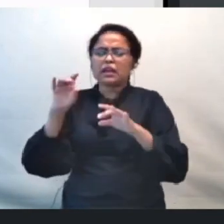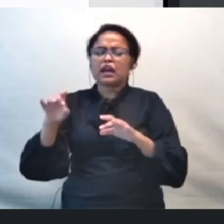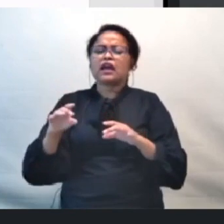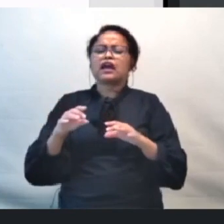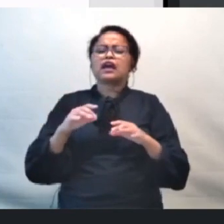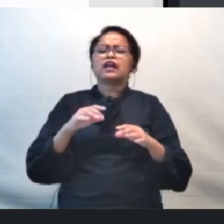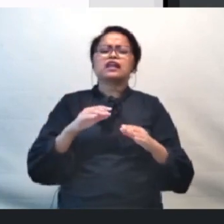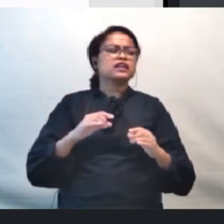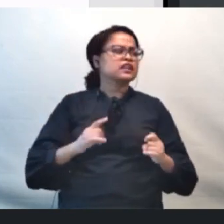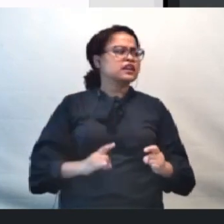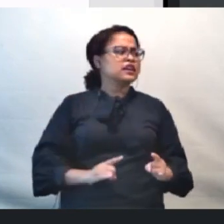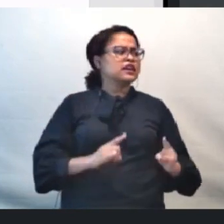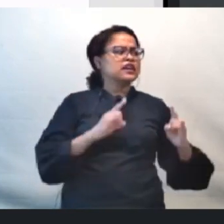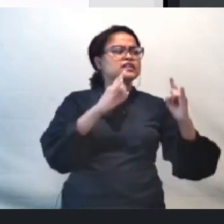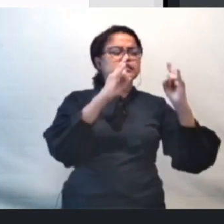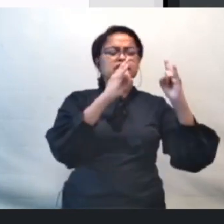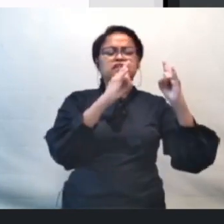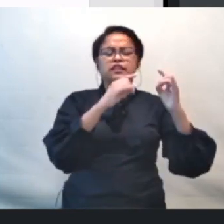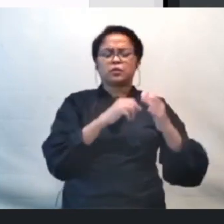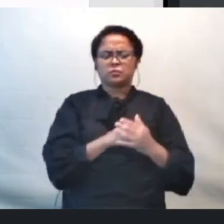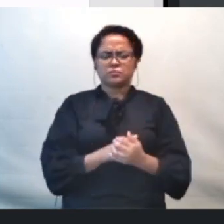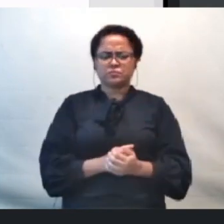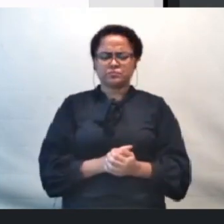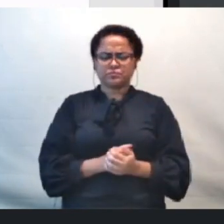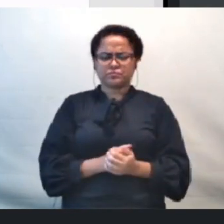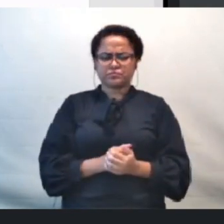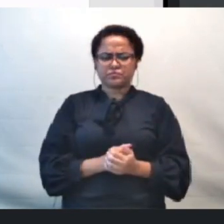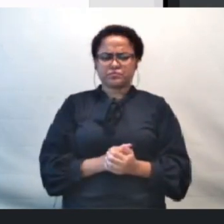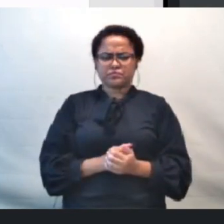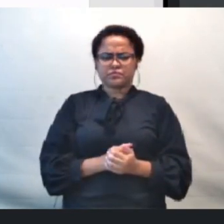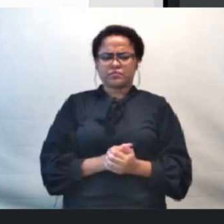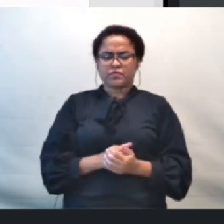Além disso, a conclusão do Vila Viva Santa Lúcia.